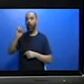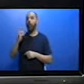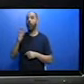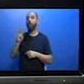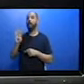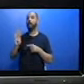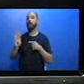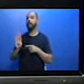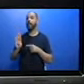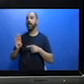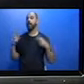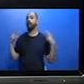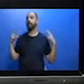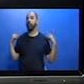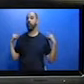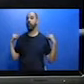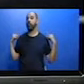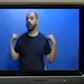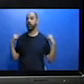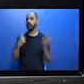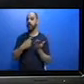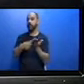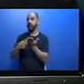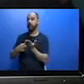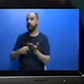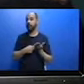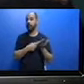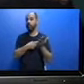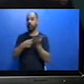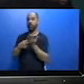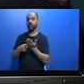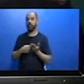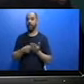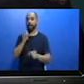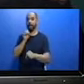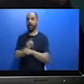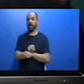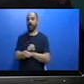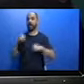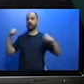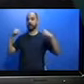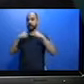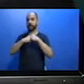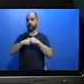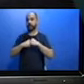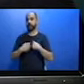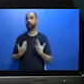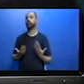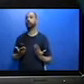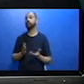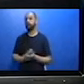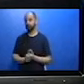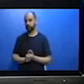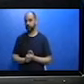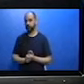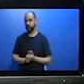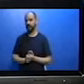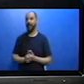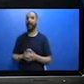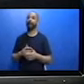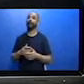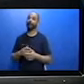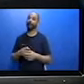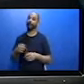motoristas para que parem de correr e atender o celular no trânsito evitando acidentes e nós estamos falando de